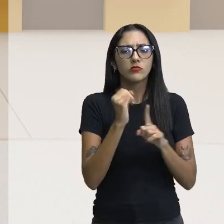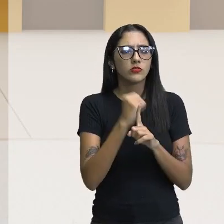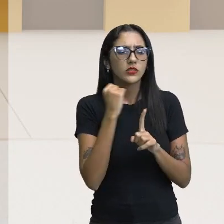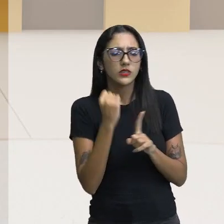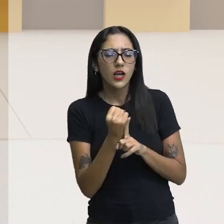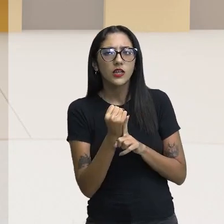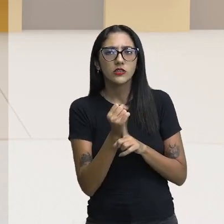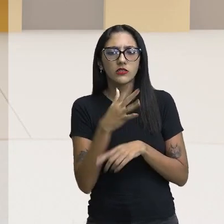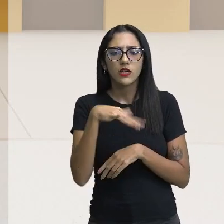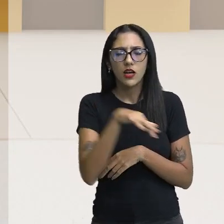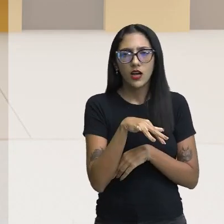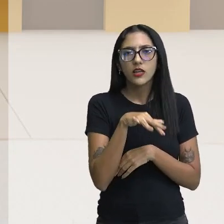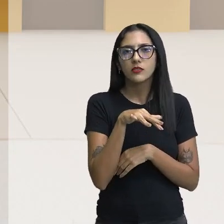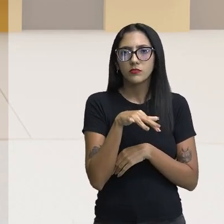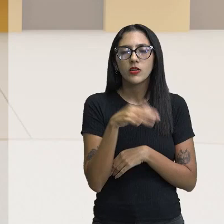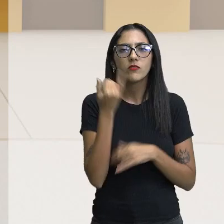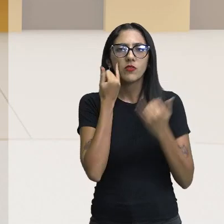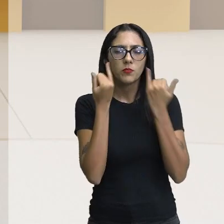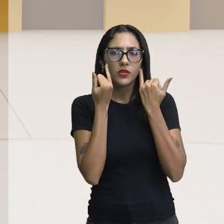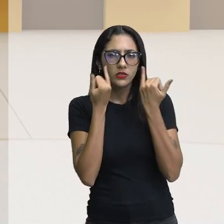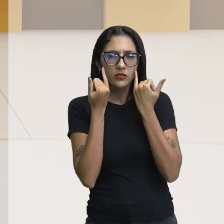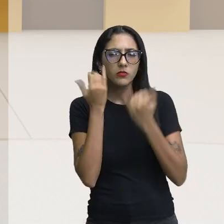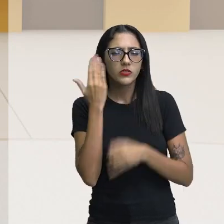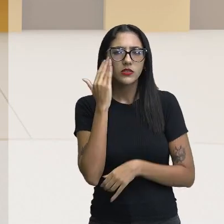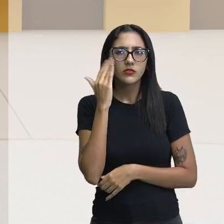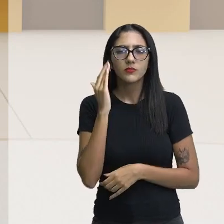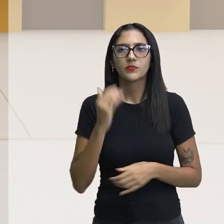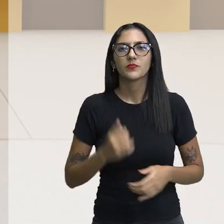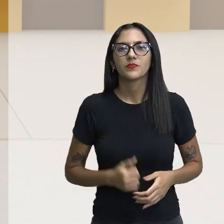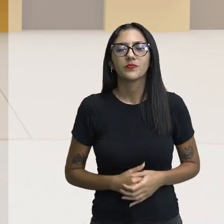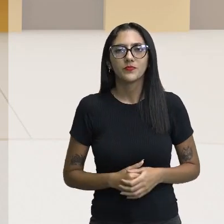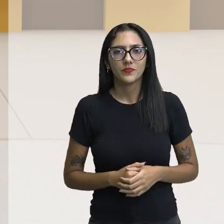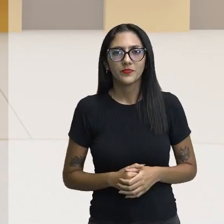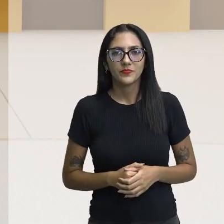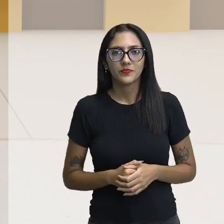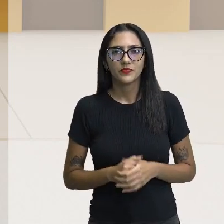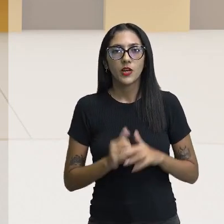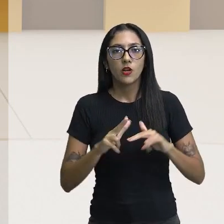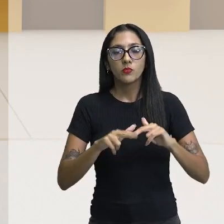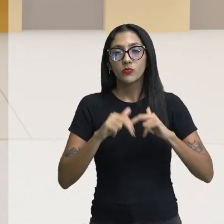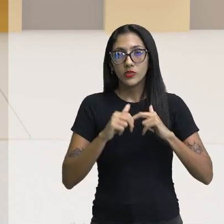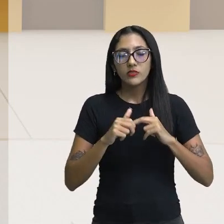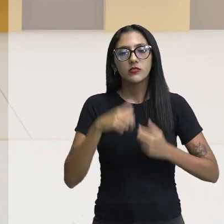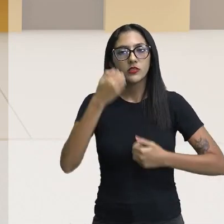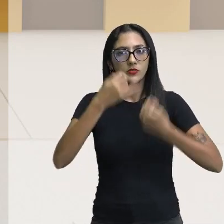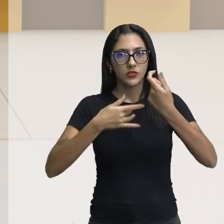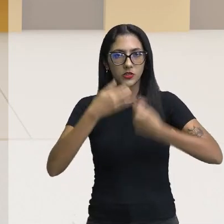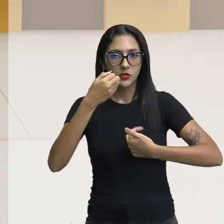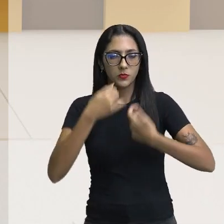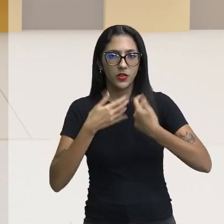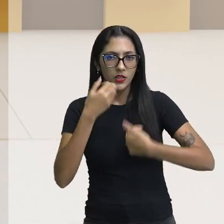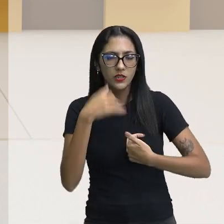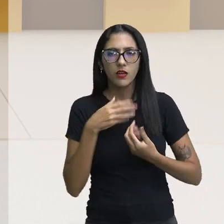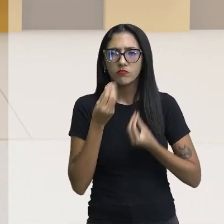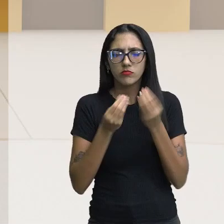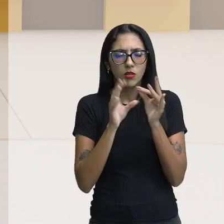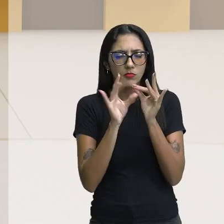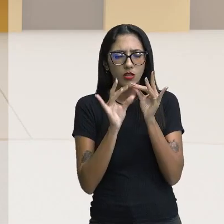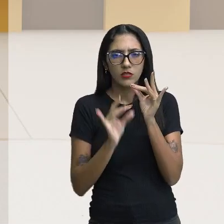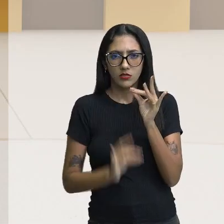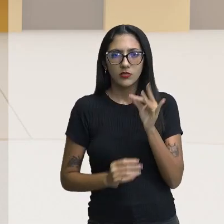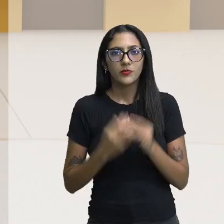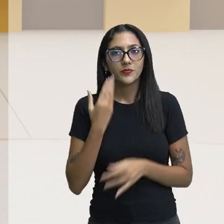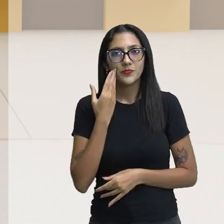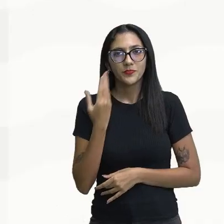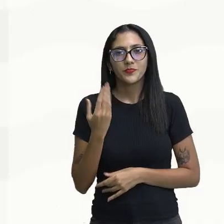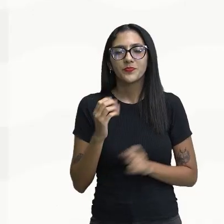verificar, então, essa apresentação dos resultados. Por isso, nós vamos falar um pouco dessa etapa aqui detalhadamente. Então, vamos à